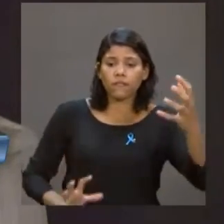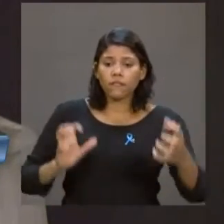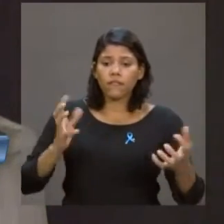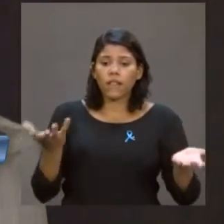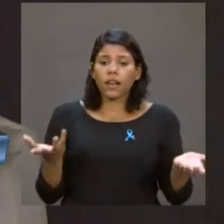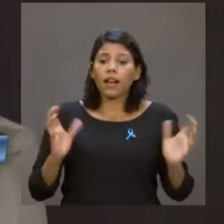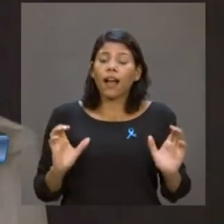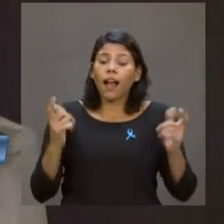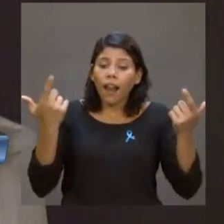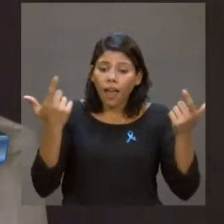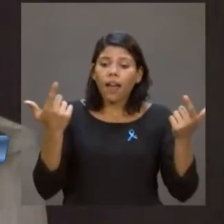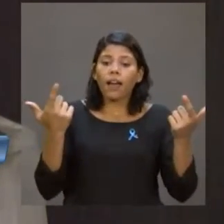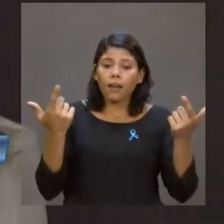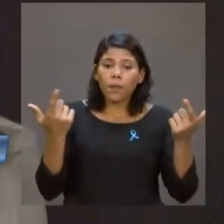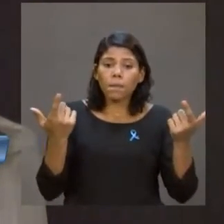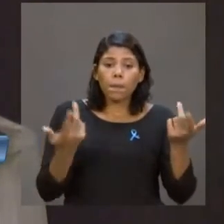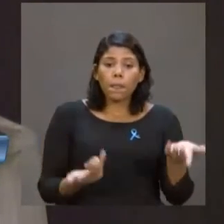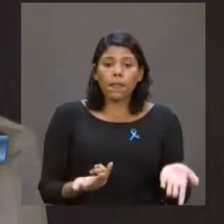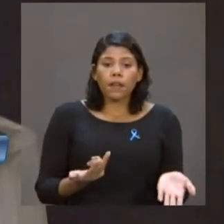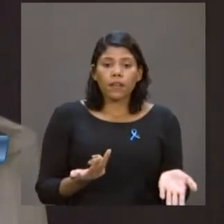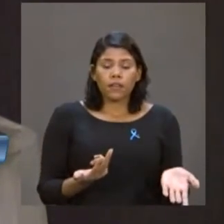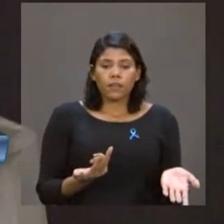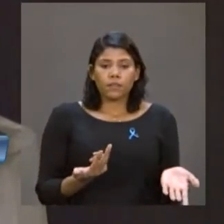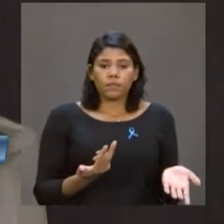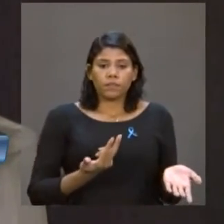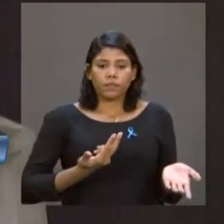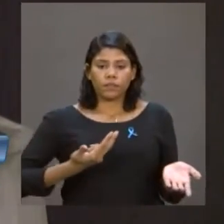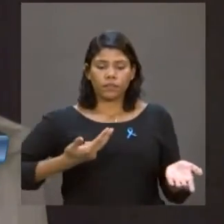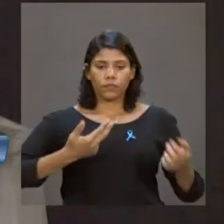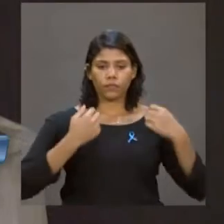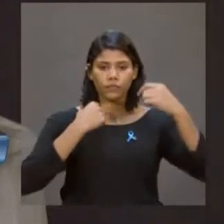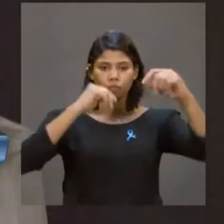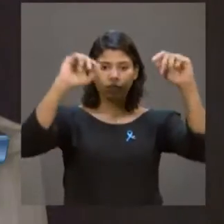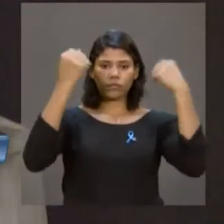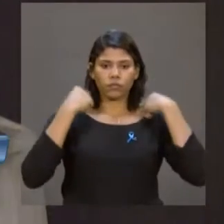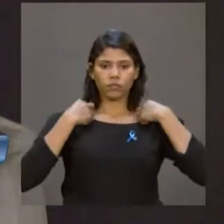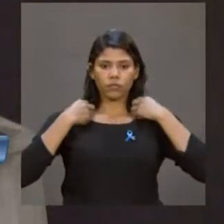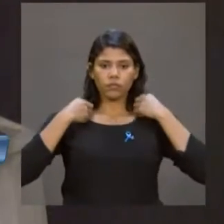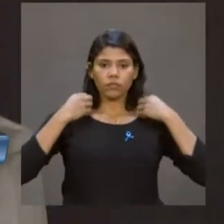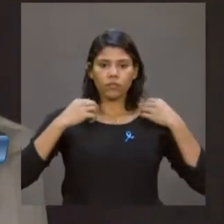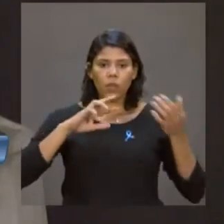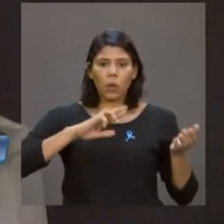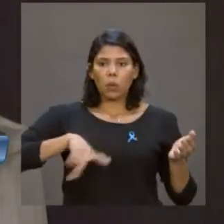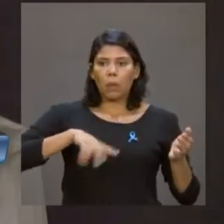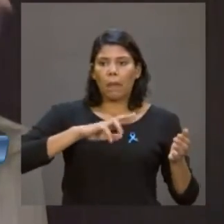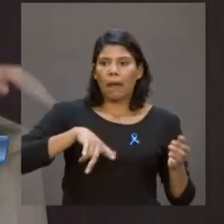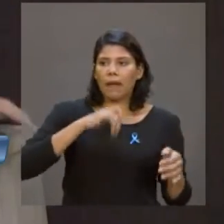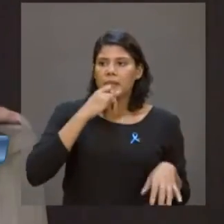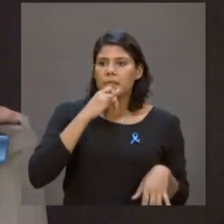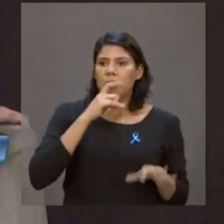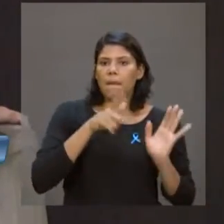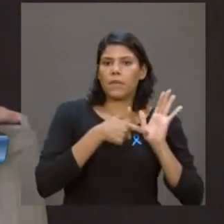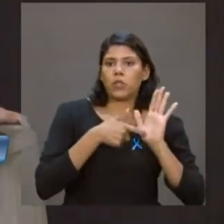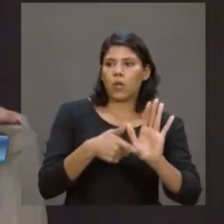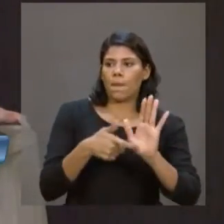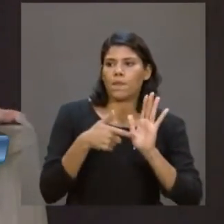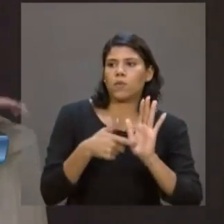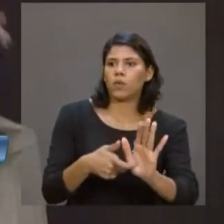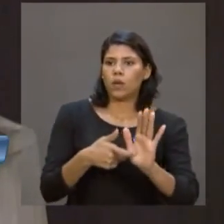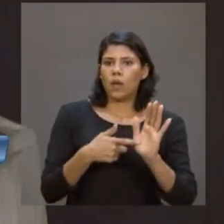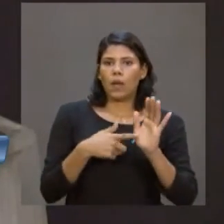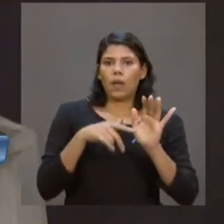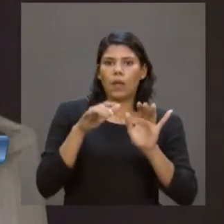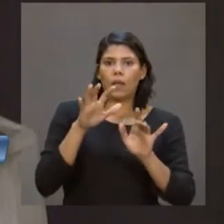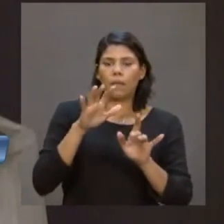Dentro, obviamente, sem apelo e sem cair no populismo penal, que está tão em voga agora no governo federal, e